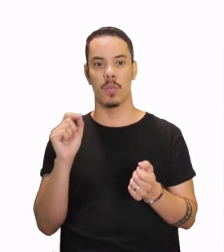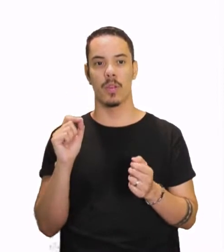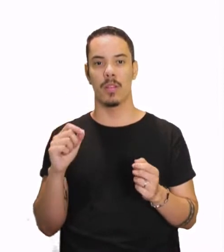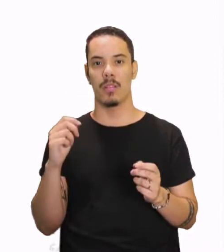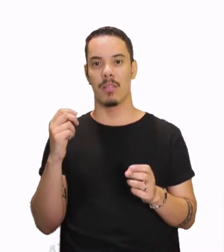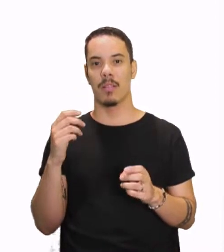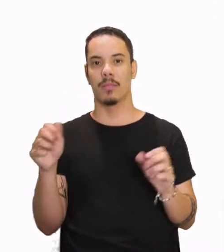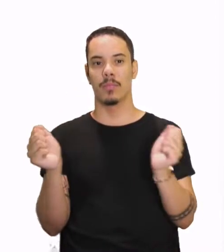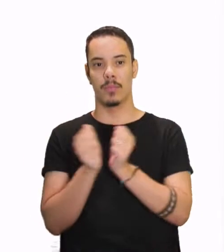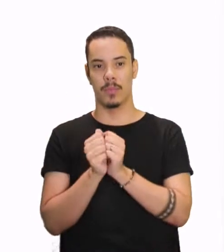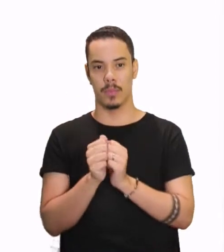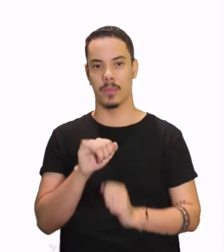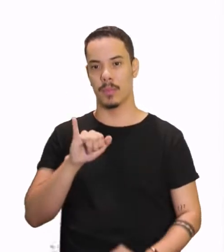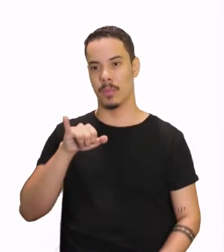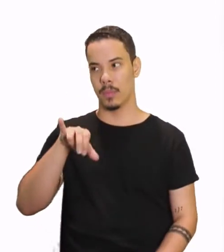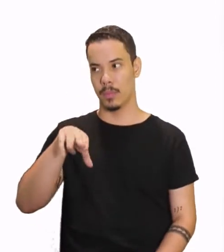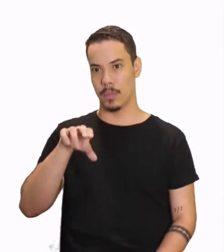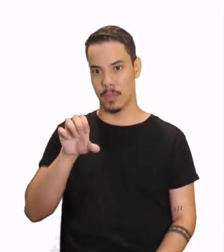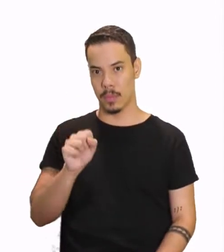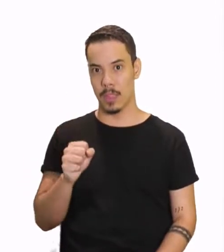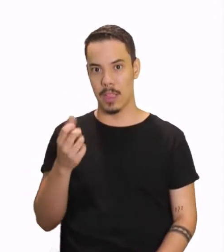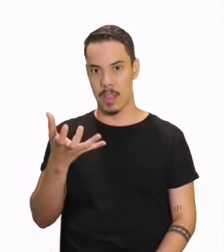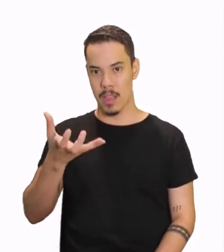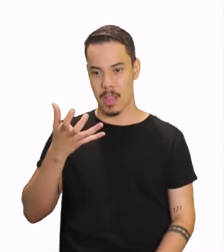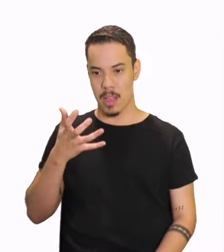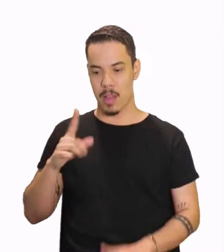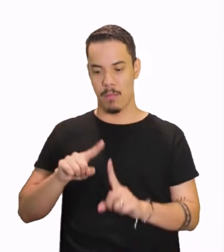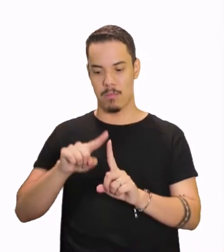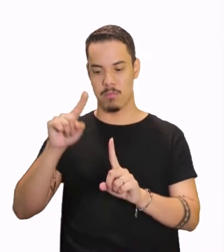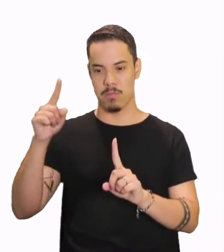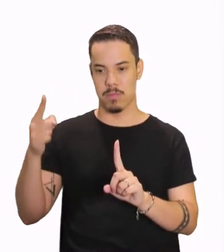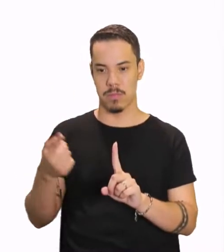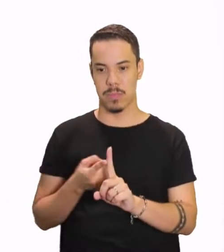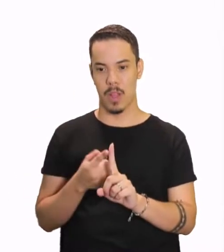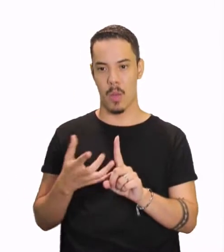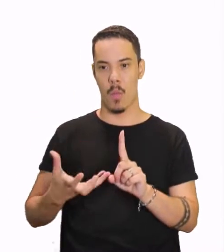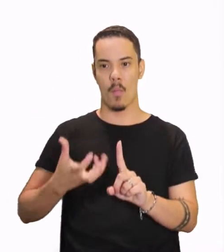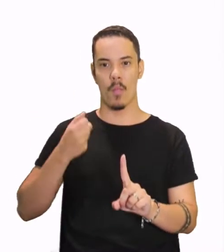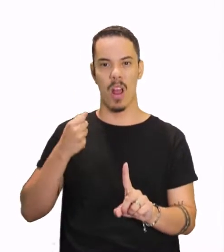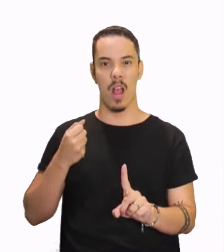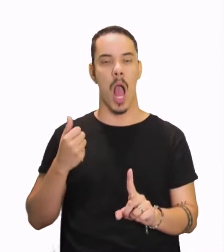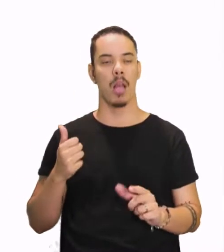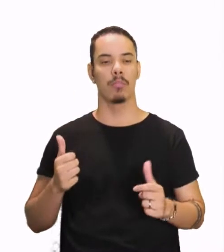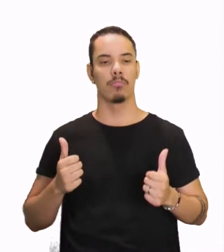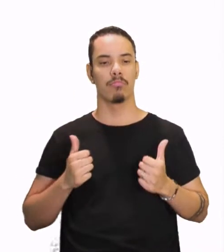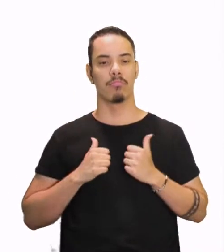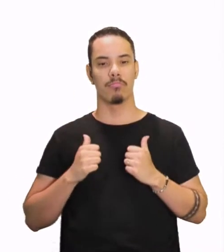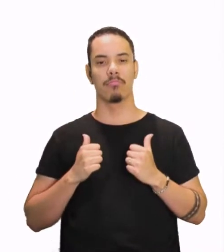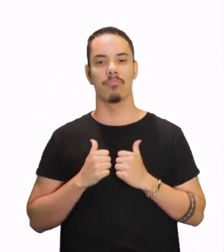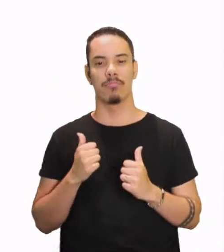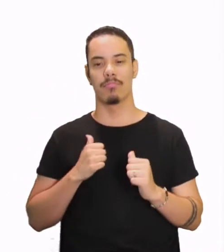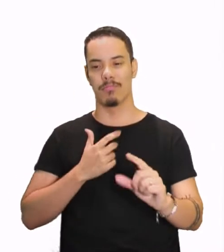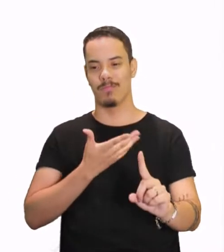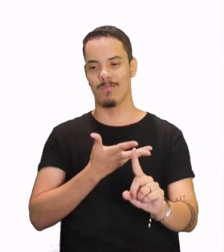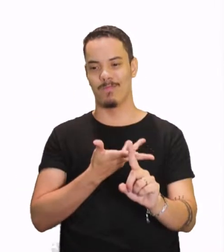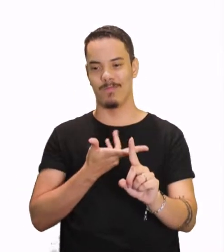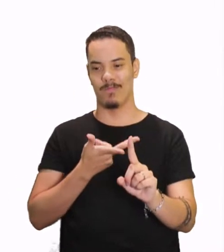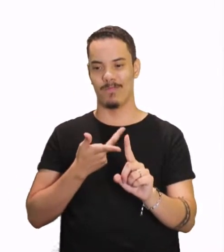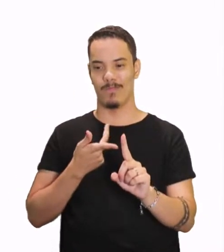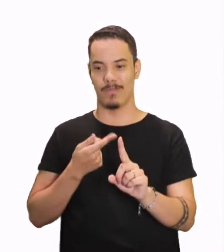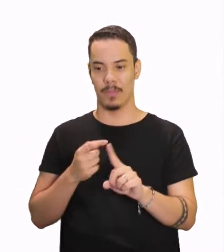Inês Pereira. Por isso, age com refinamento e acaba por conquistar a jovem.